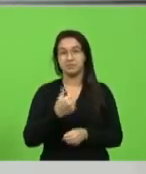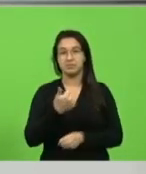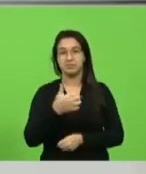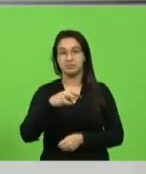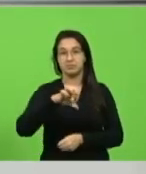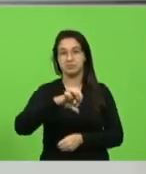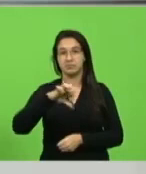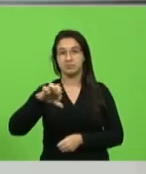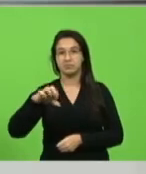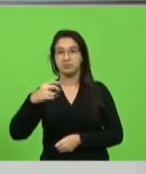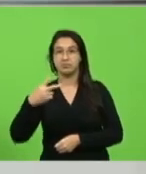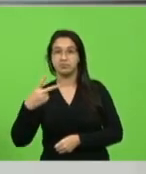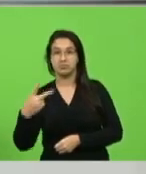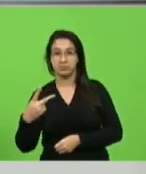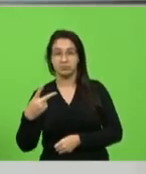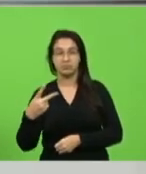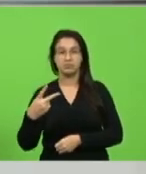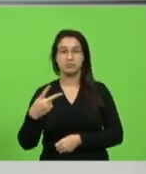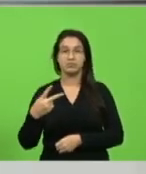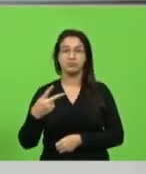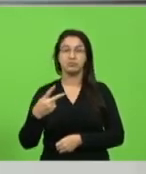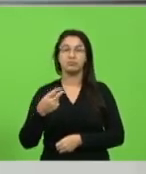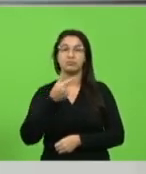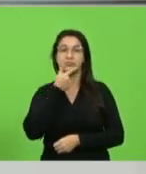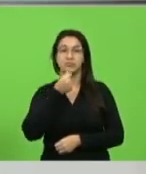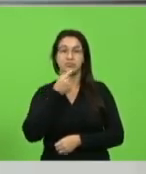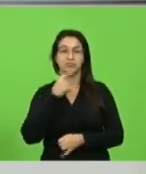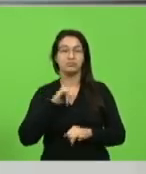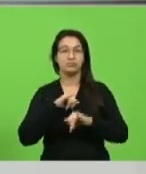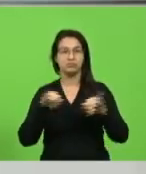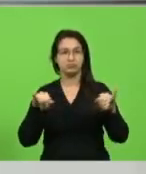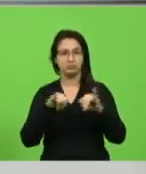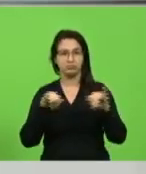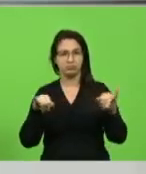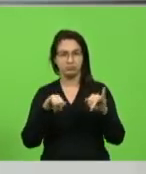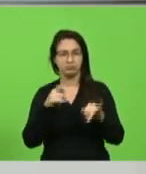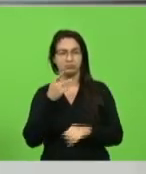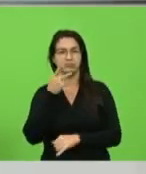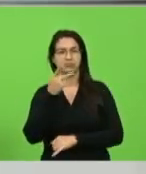1992, fazia alerta nesse sentido, alertando: